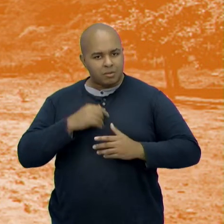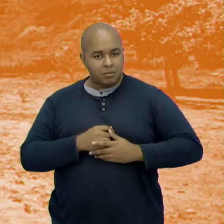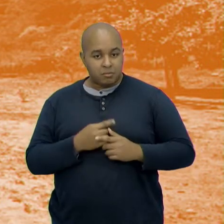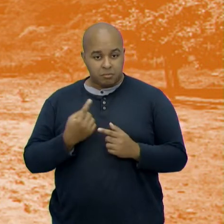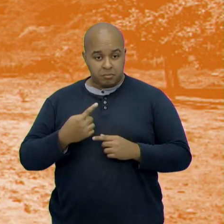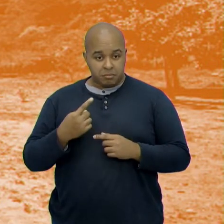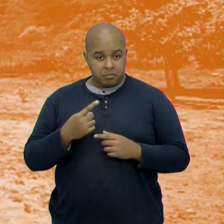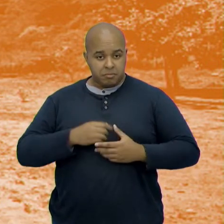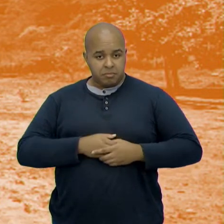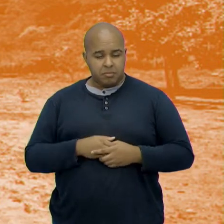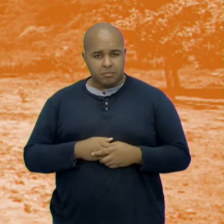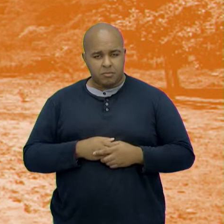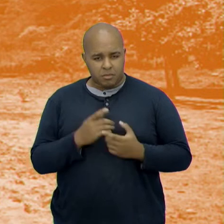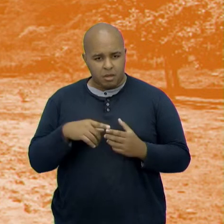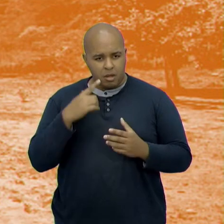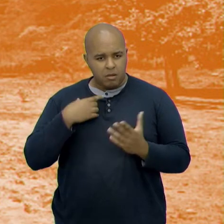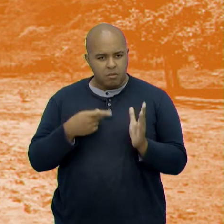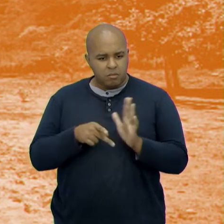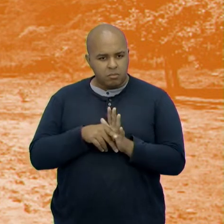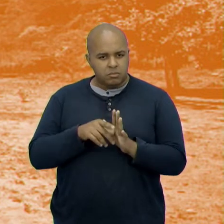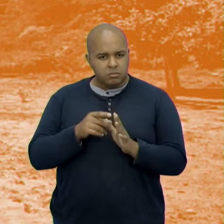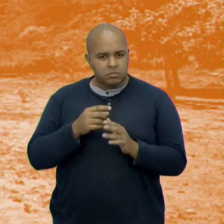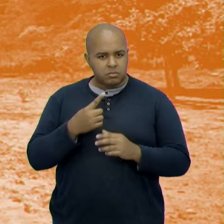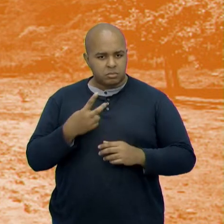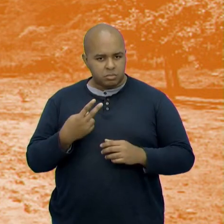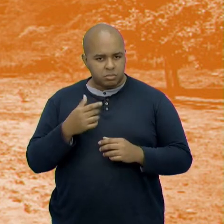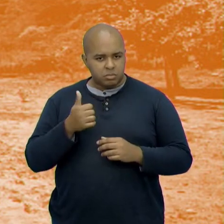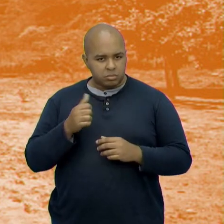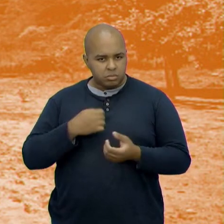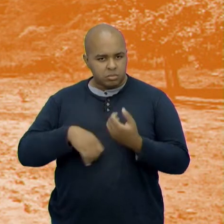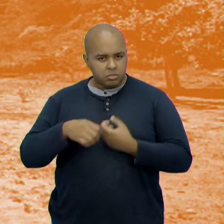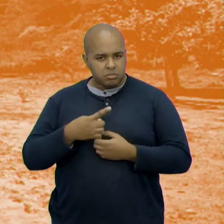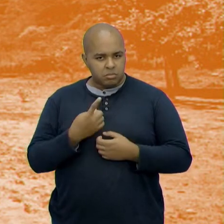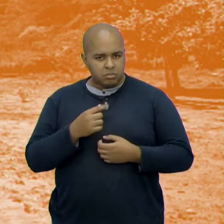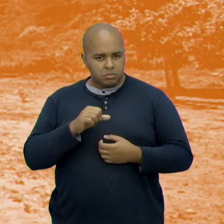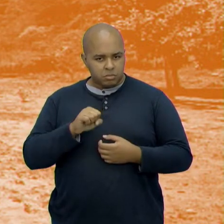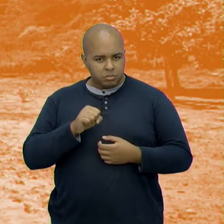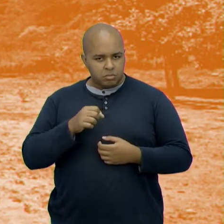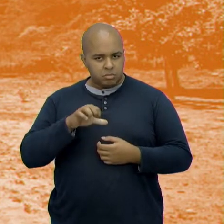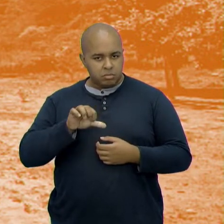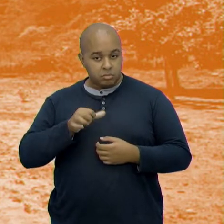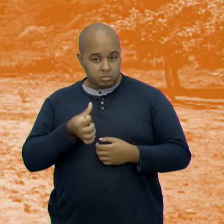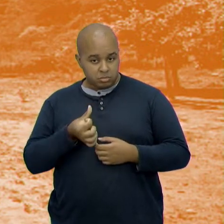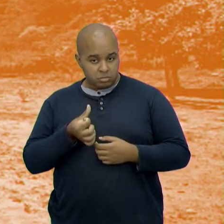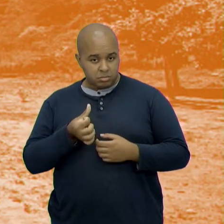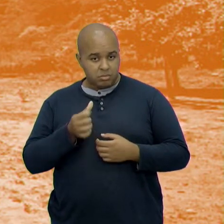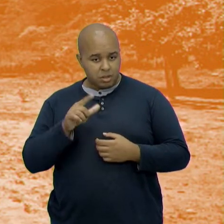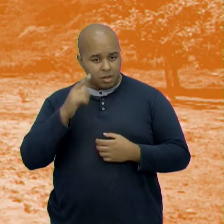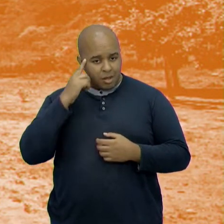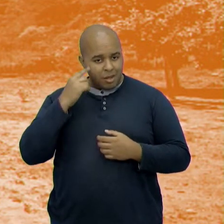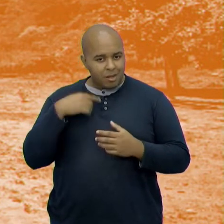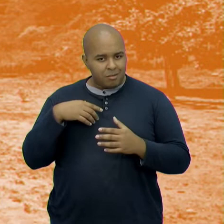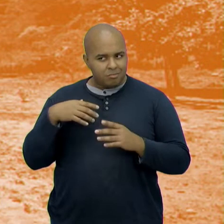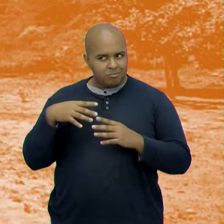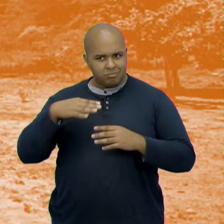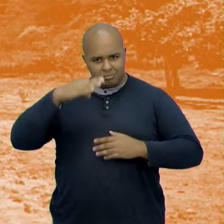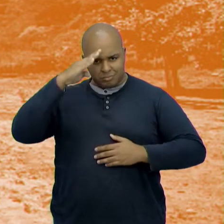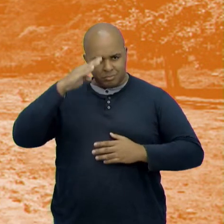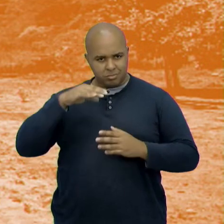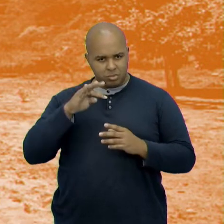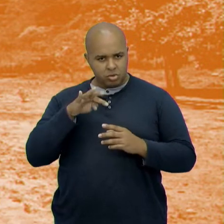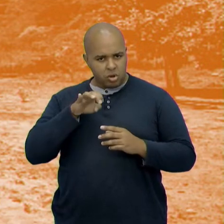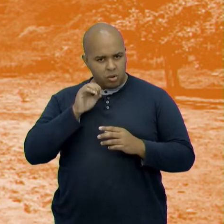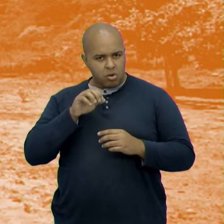O primeiro fogo se deu em 12 de 11 de 1896, que é quando a tropa de uma cidade